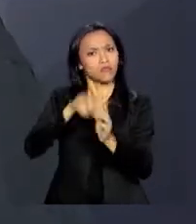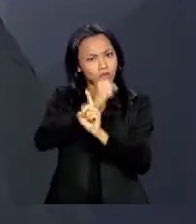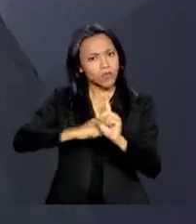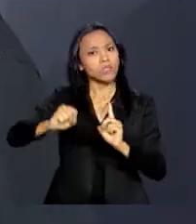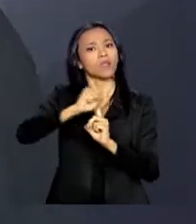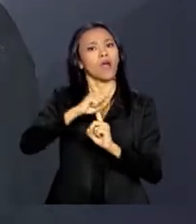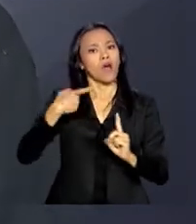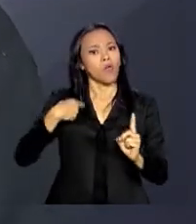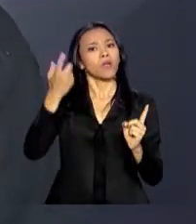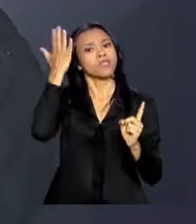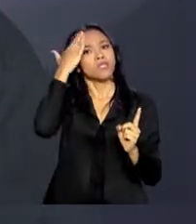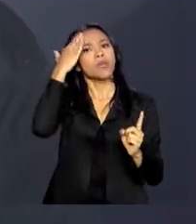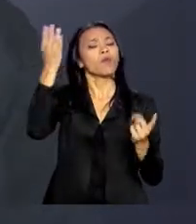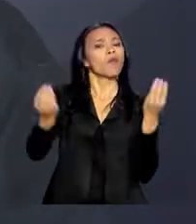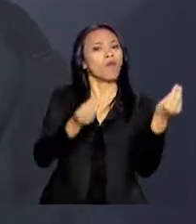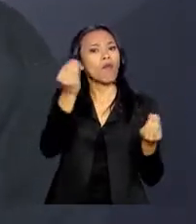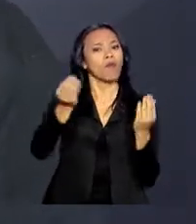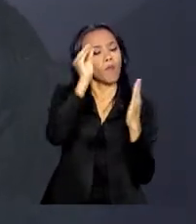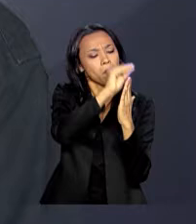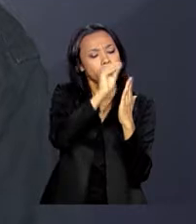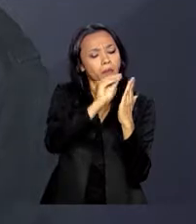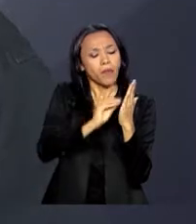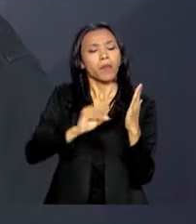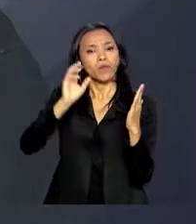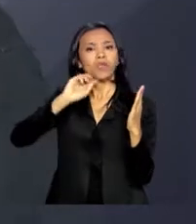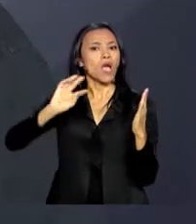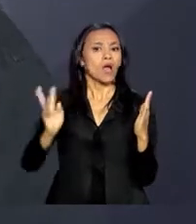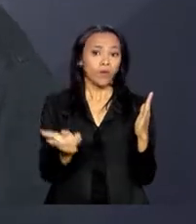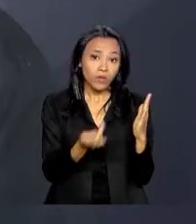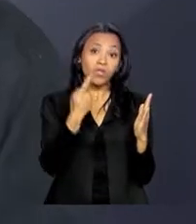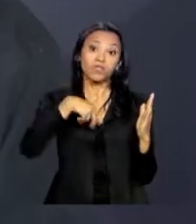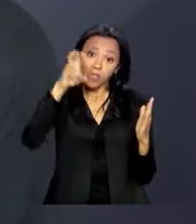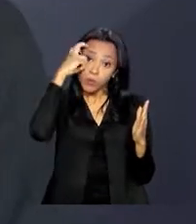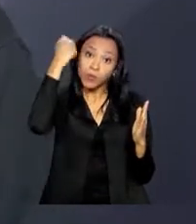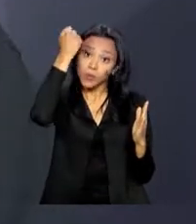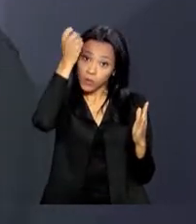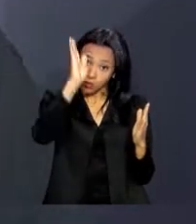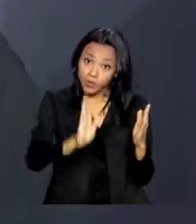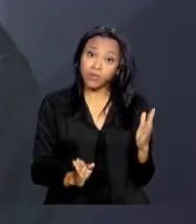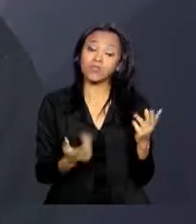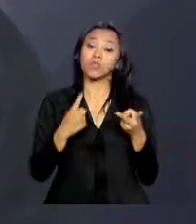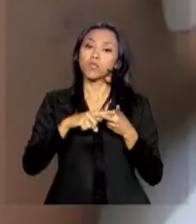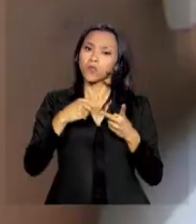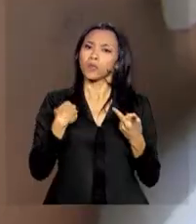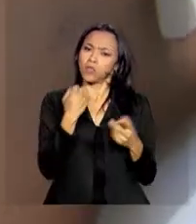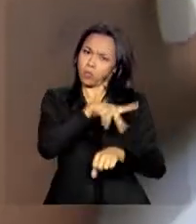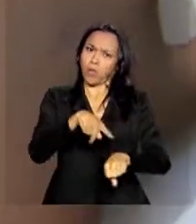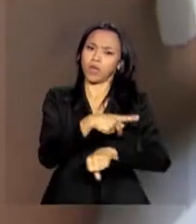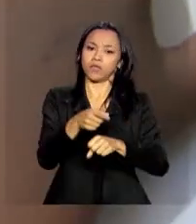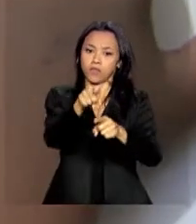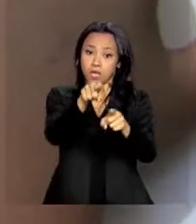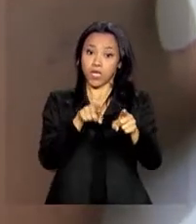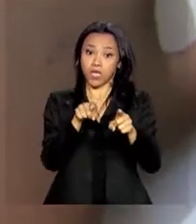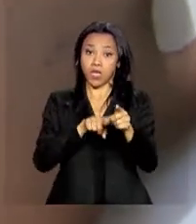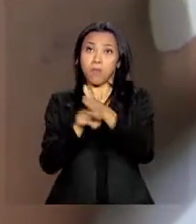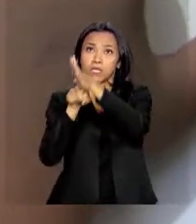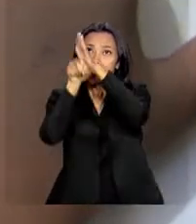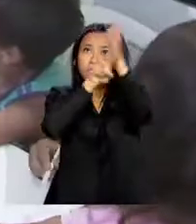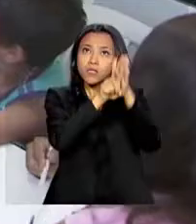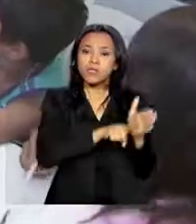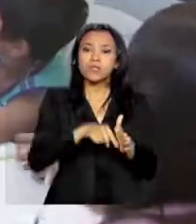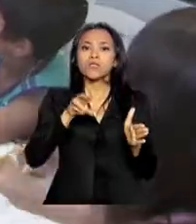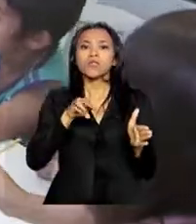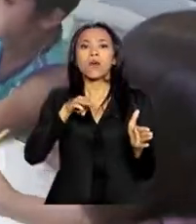possamos mensurar o seu efeito real sobre a cultura brasileira sobre o país o mapeamento que vai ajudar a